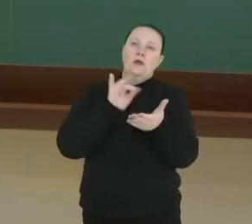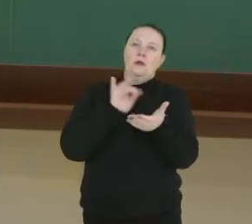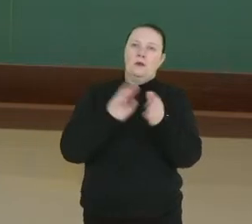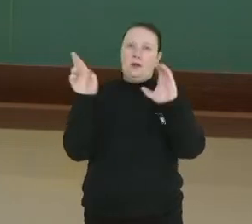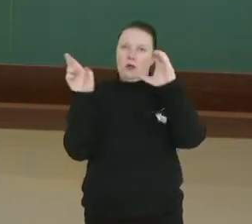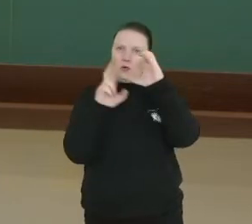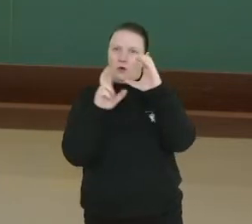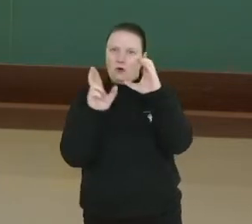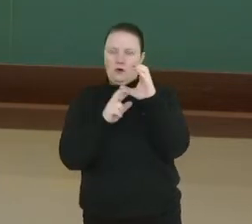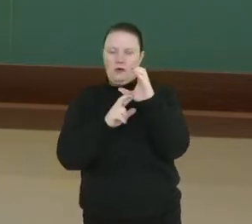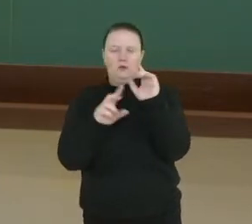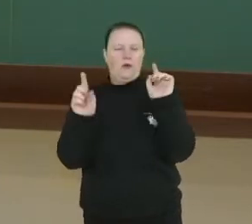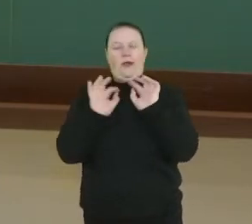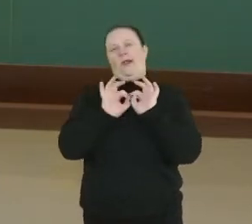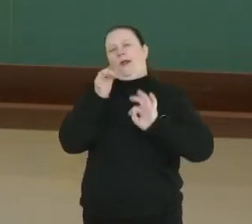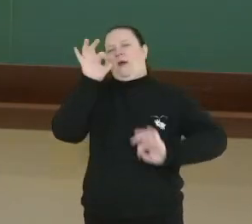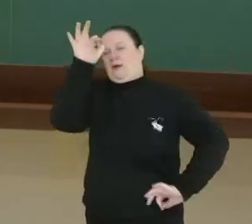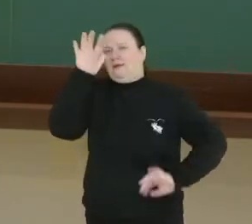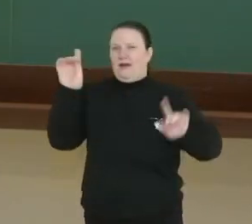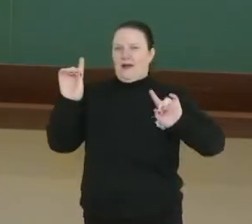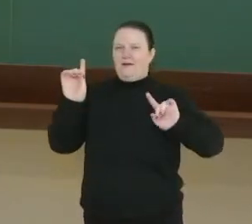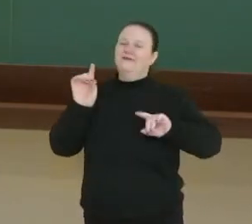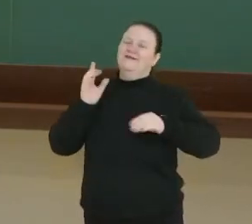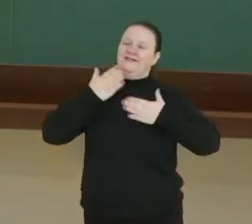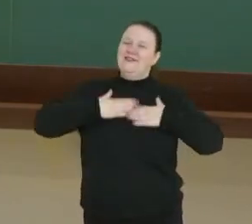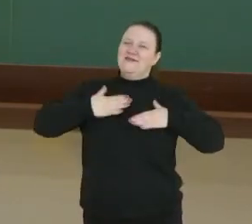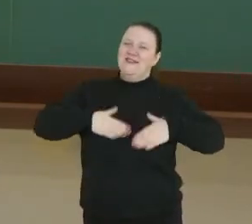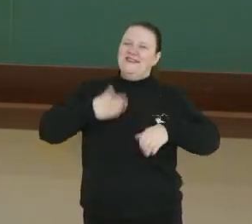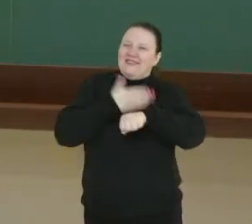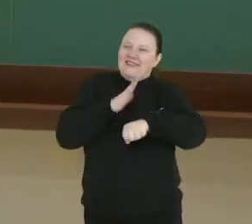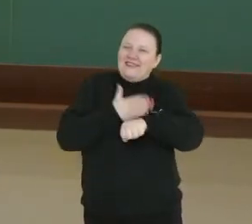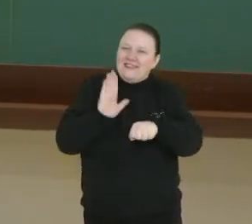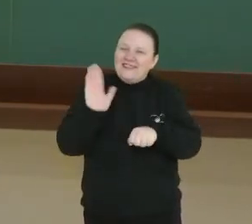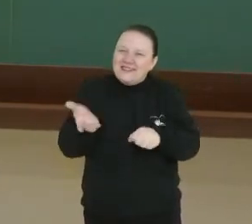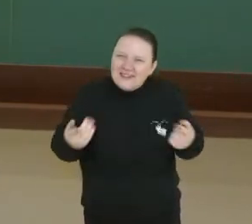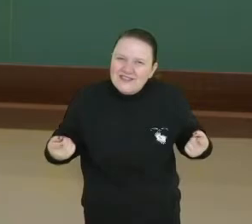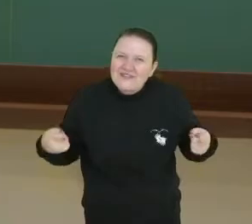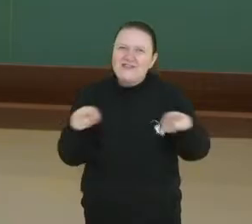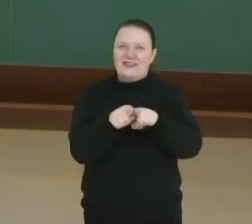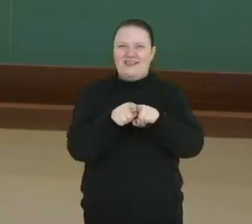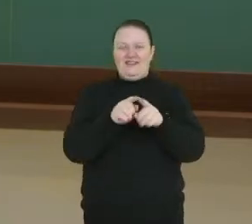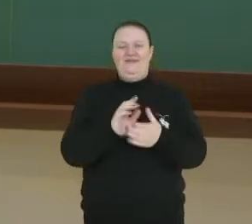uma questão muito longa. Vou dar um tempinho para vocês resolverem e já voltamos a conferir.